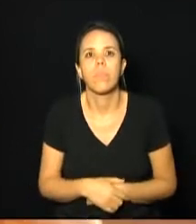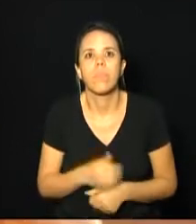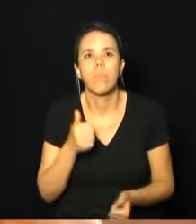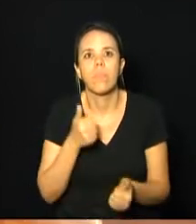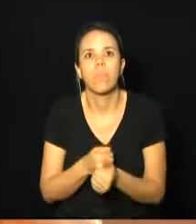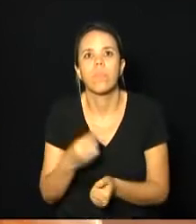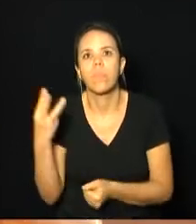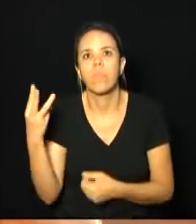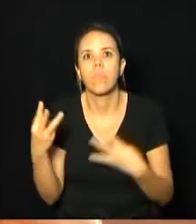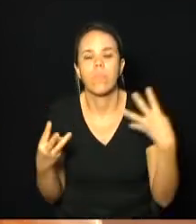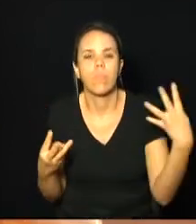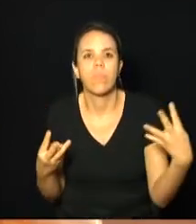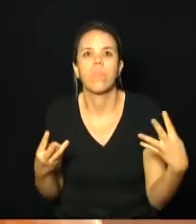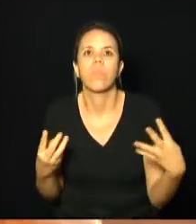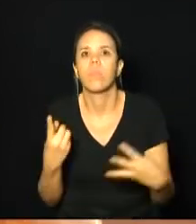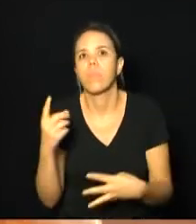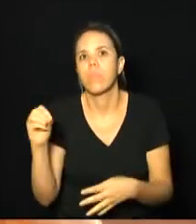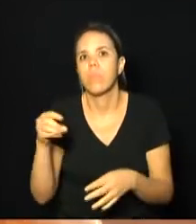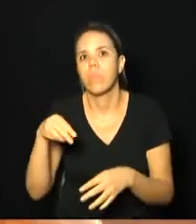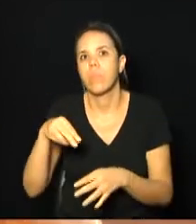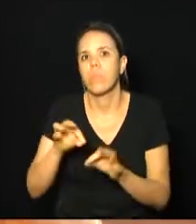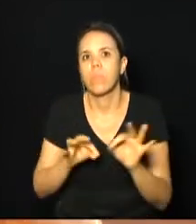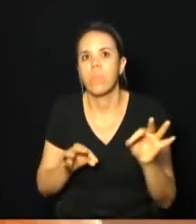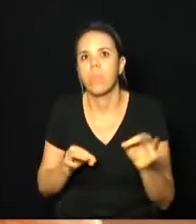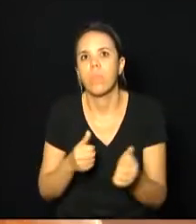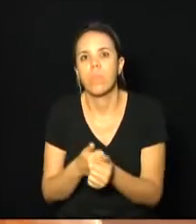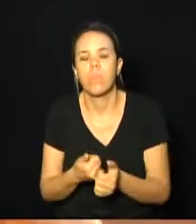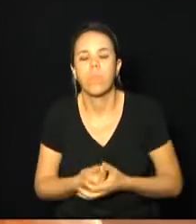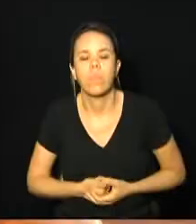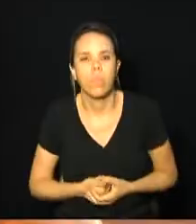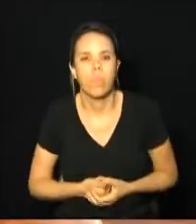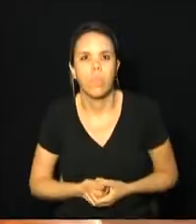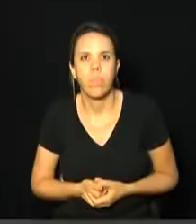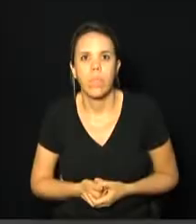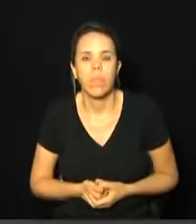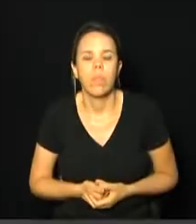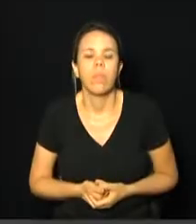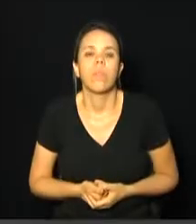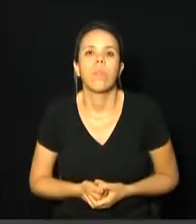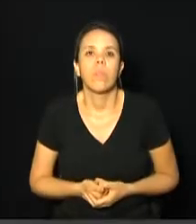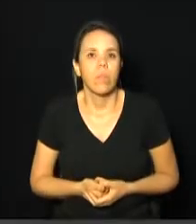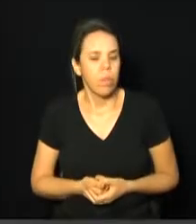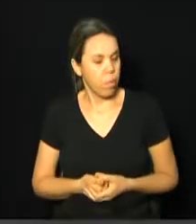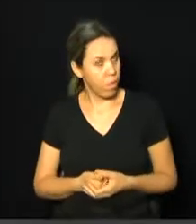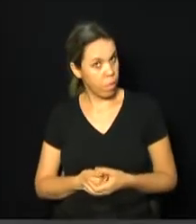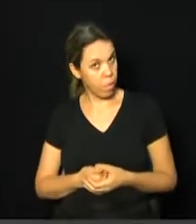3, 4 em questão de 10 metros um do outro. Acho que seria uma questão de